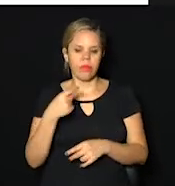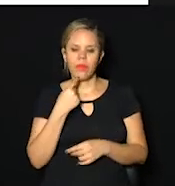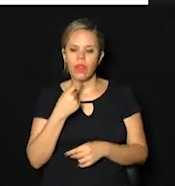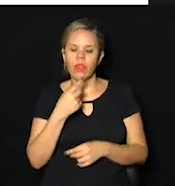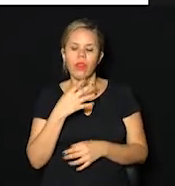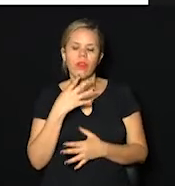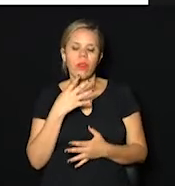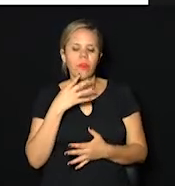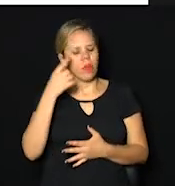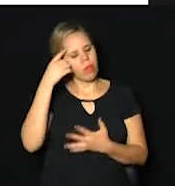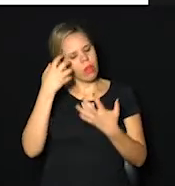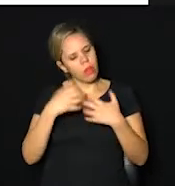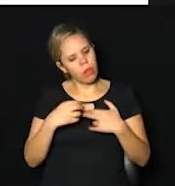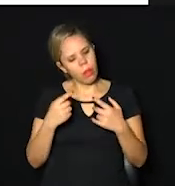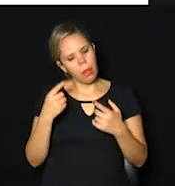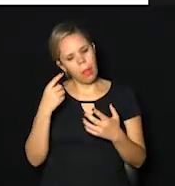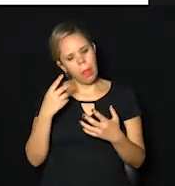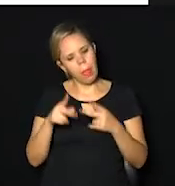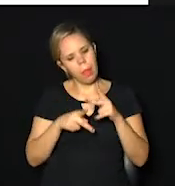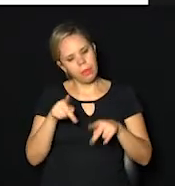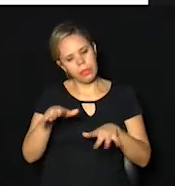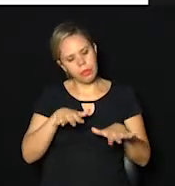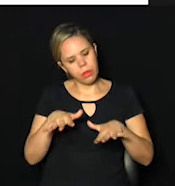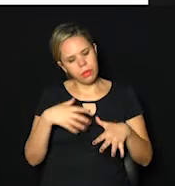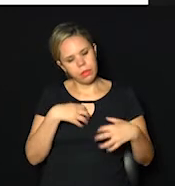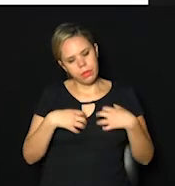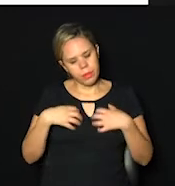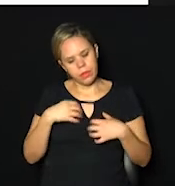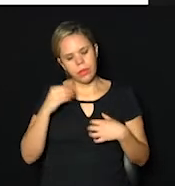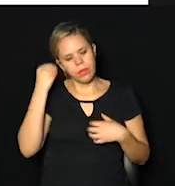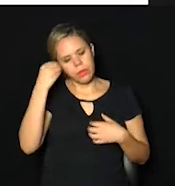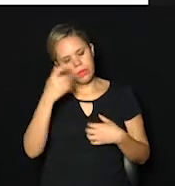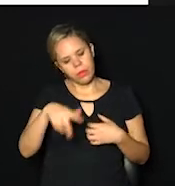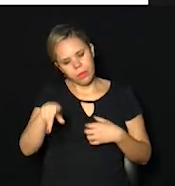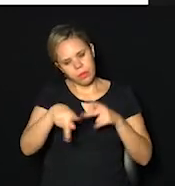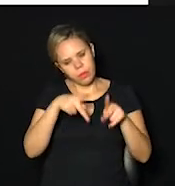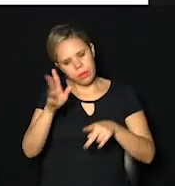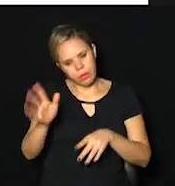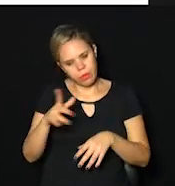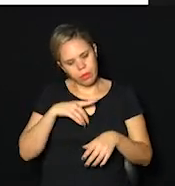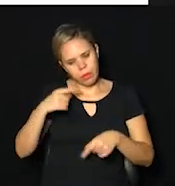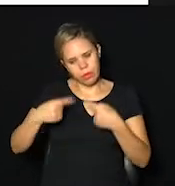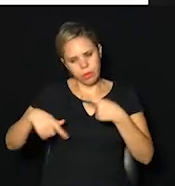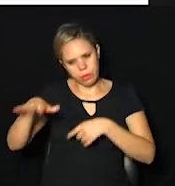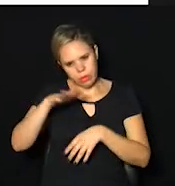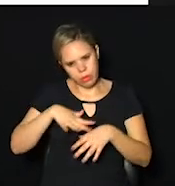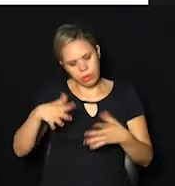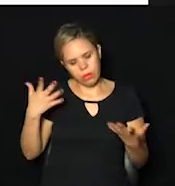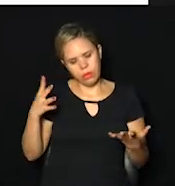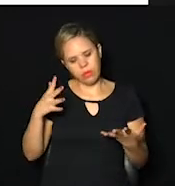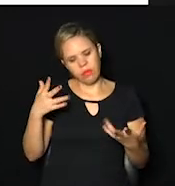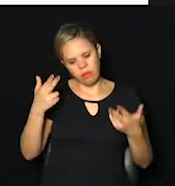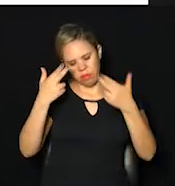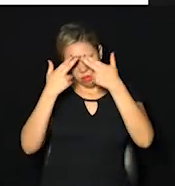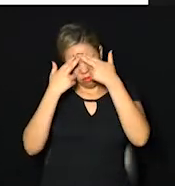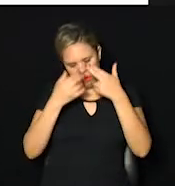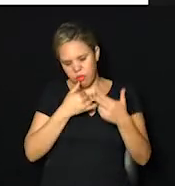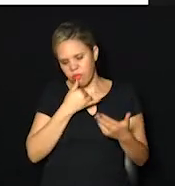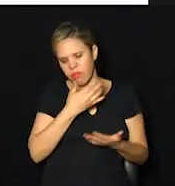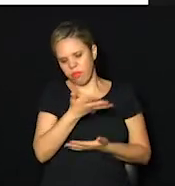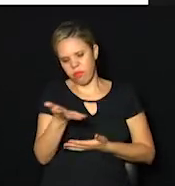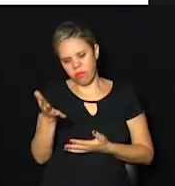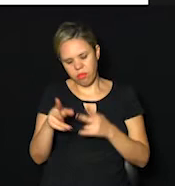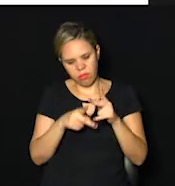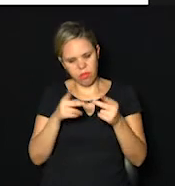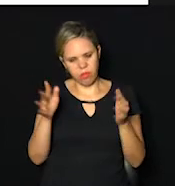pessoas pensam, o que move as pessoas, quais são as experiências que elas já tiveram com o ambiente político, se elas estão decepcionadas, se elas estão